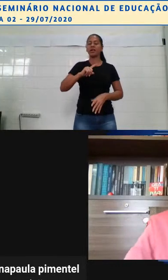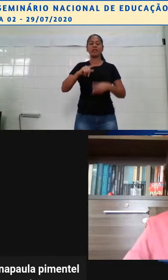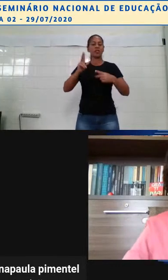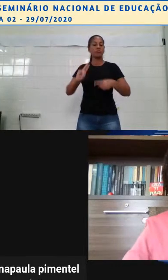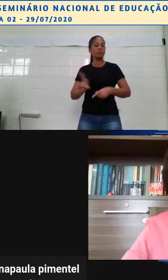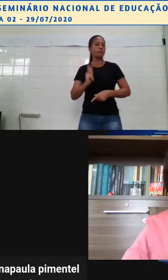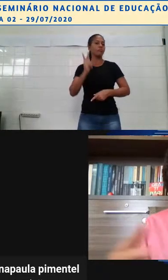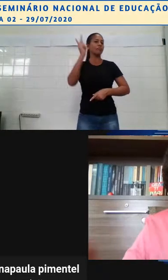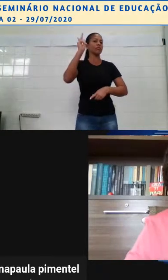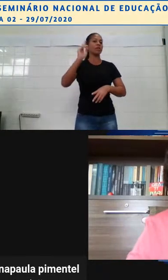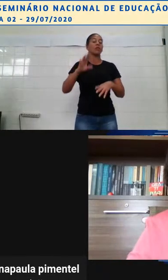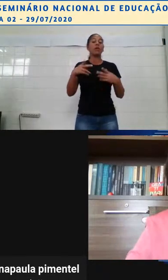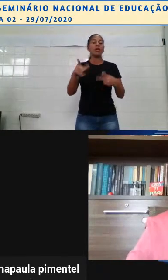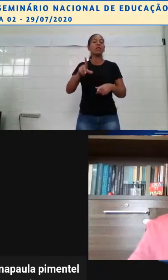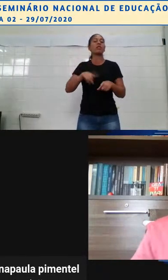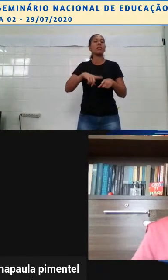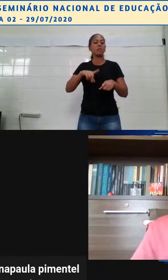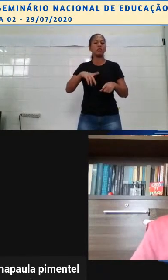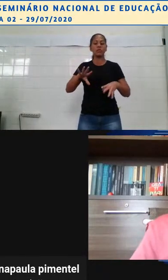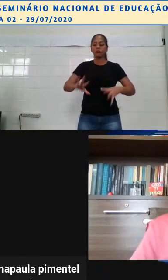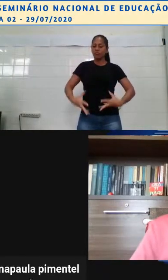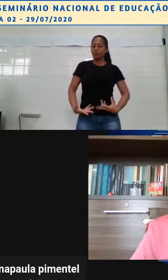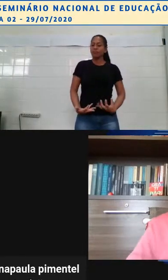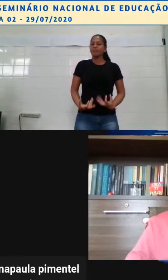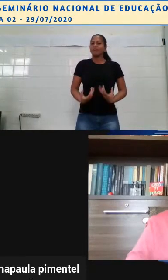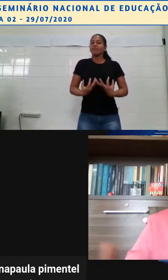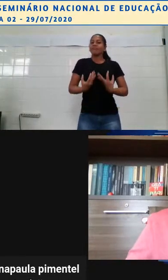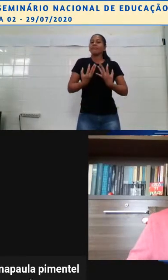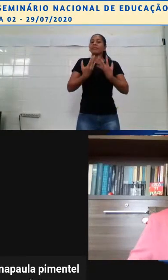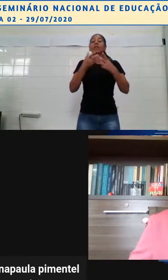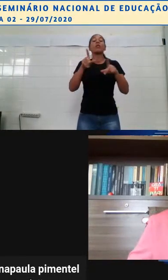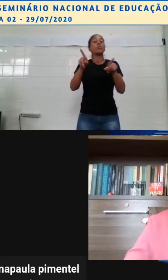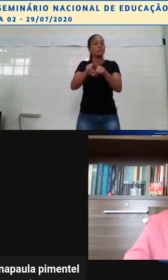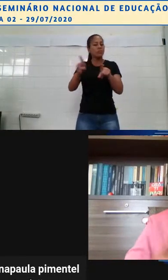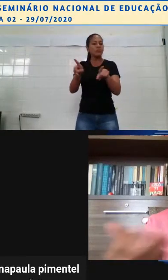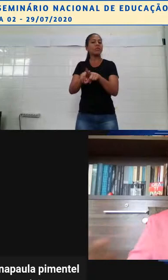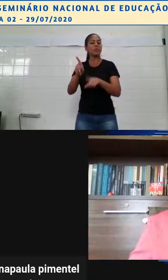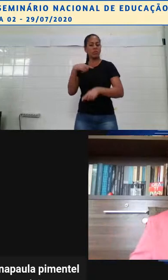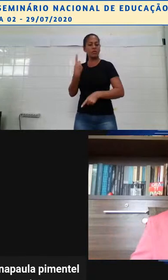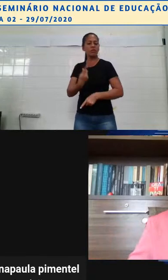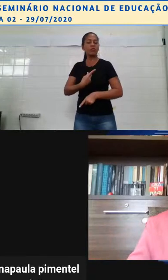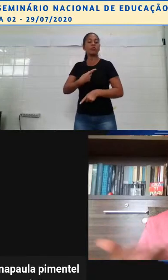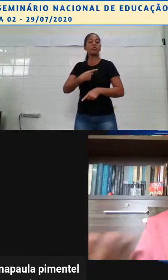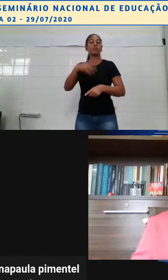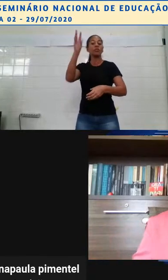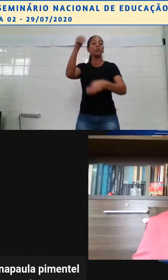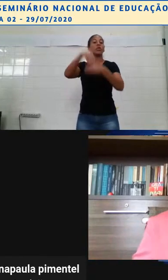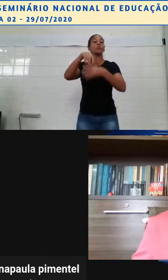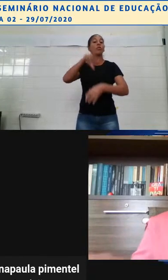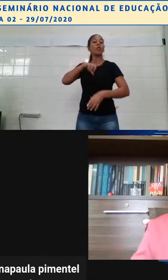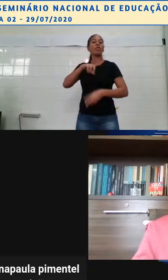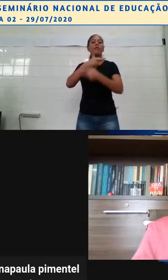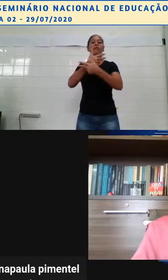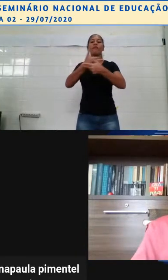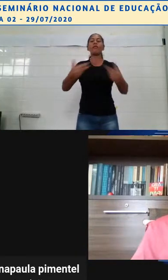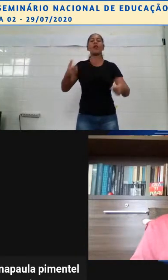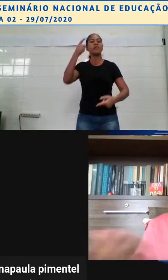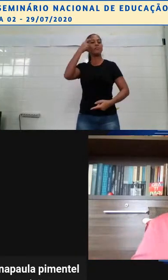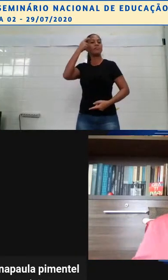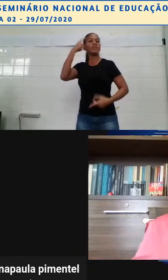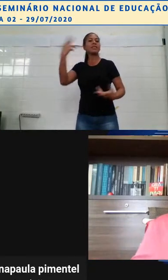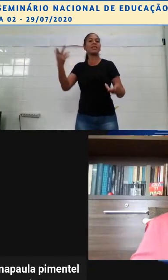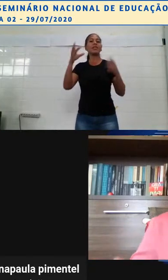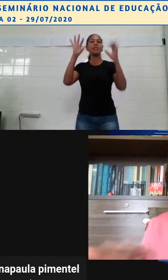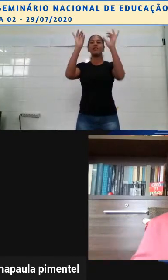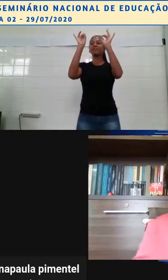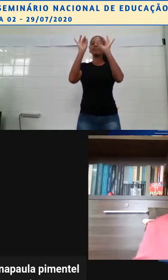todas as mulheres têm muito calor, como também dizer que nós somos dotadas de ideias que são fantásticas e brilhantes, principalmente